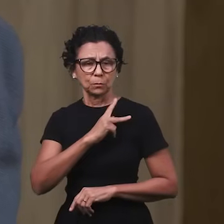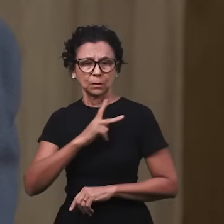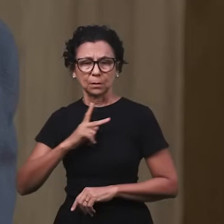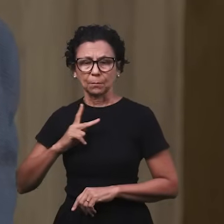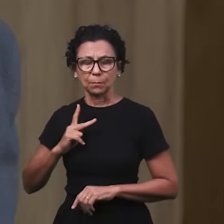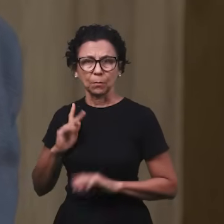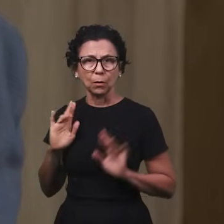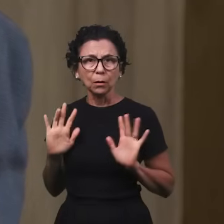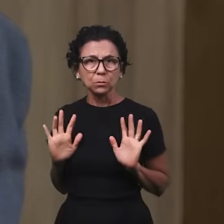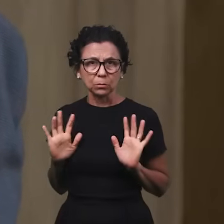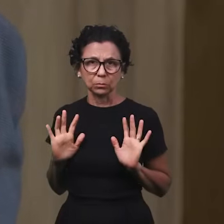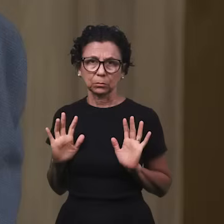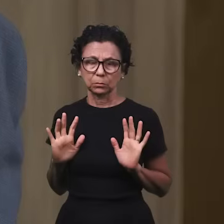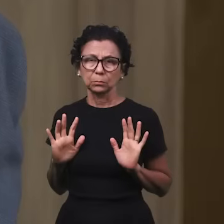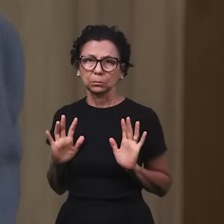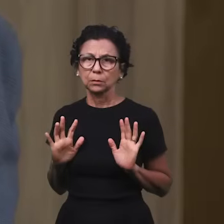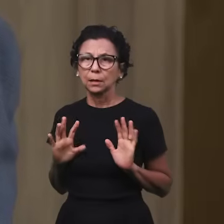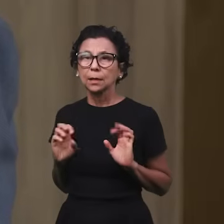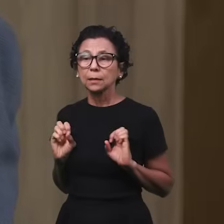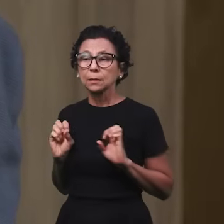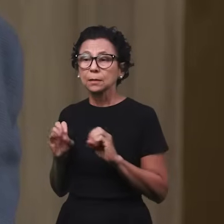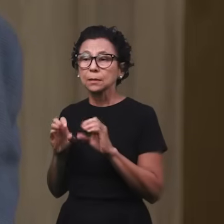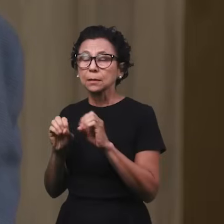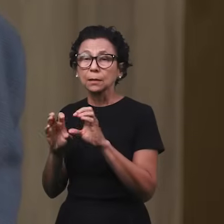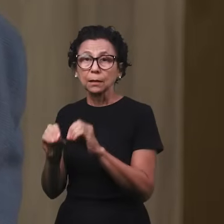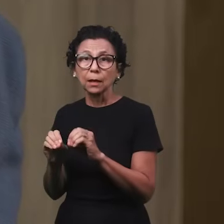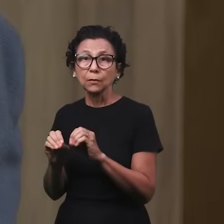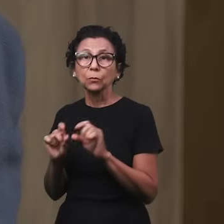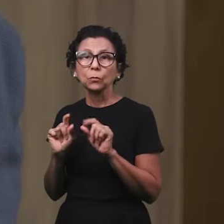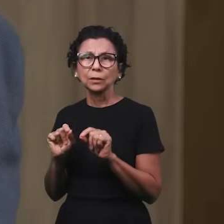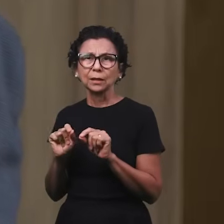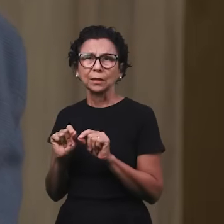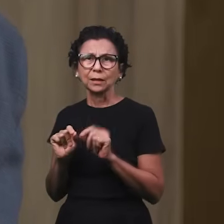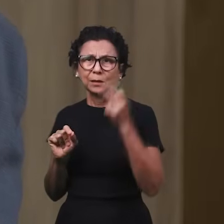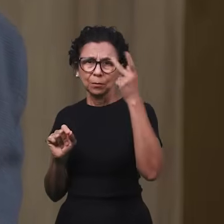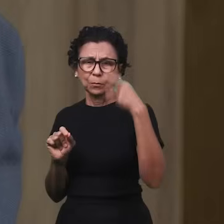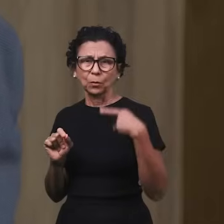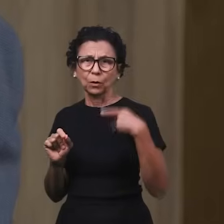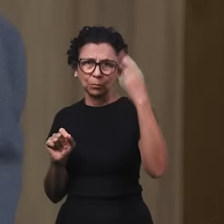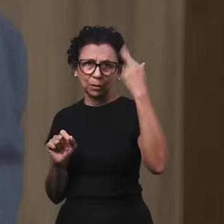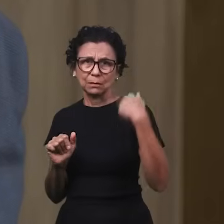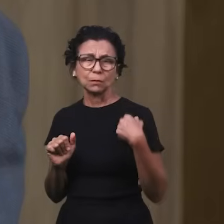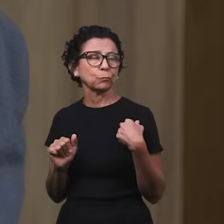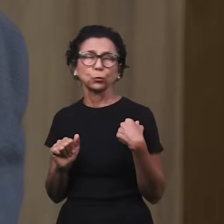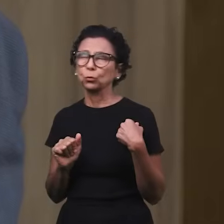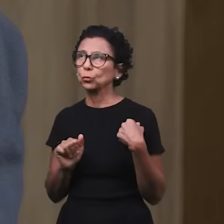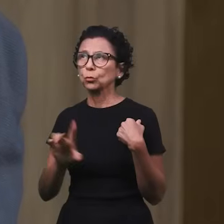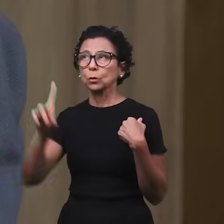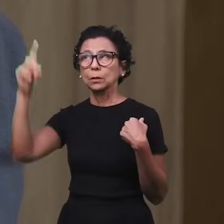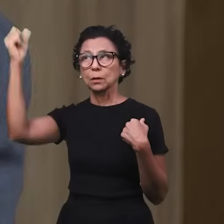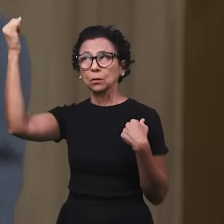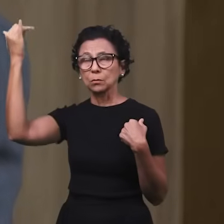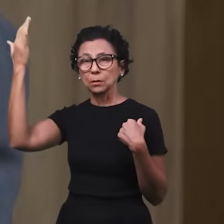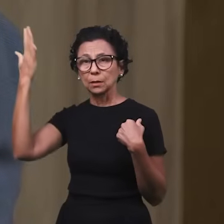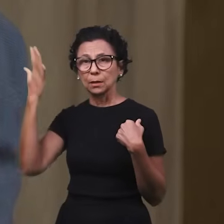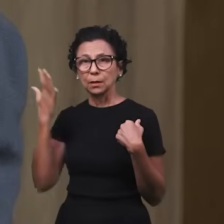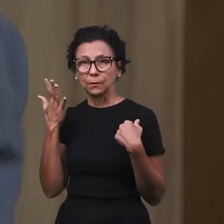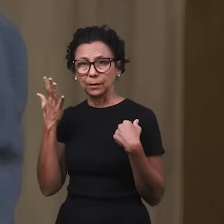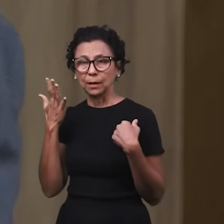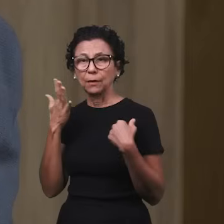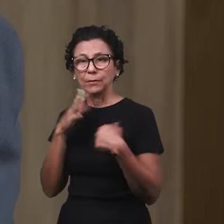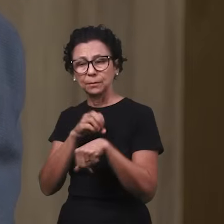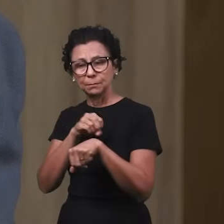ensinavam à igreja nada deles, eles ensinavam aquilo que eles recebiam do Senhor. Então, o que acontece? Quando nós,